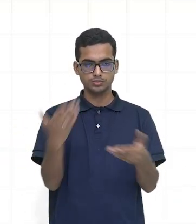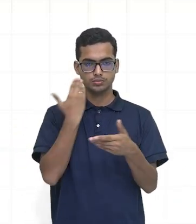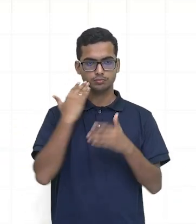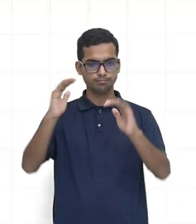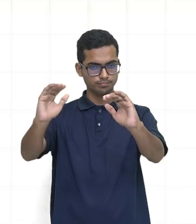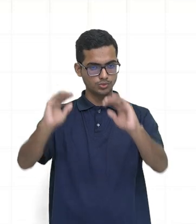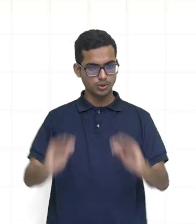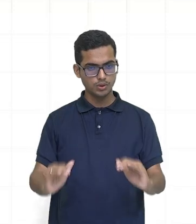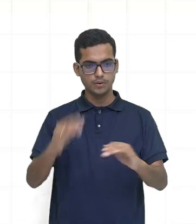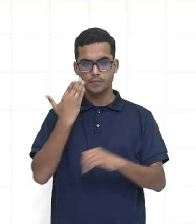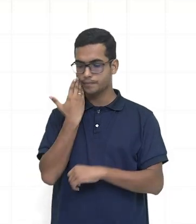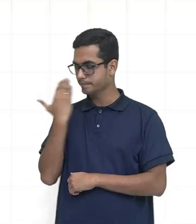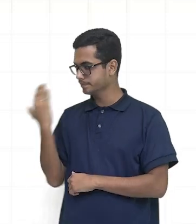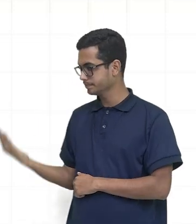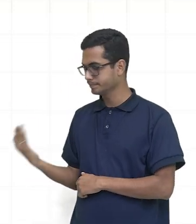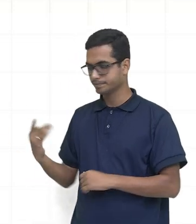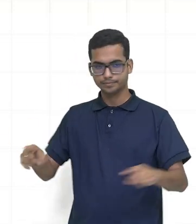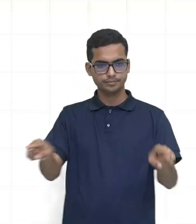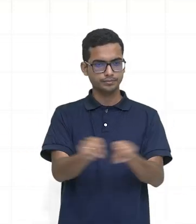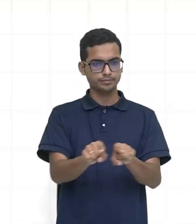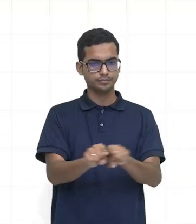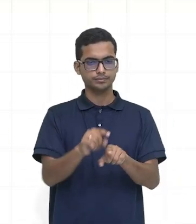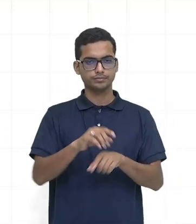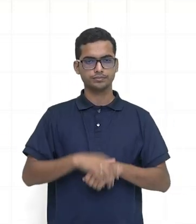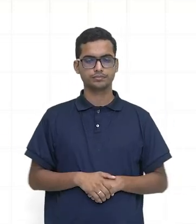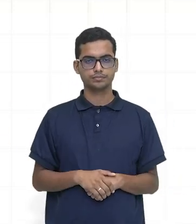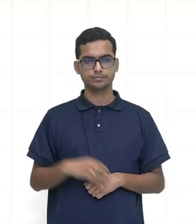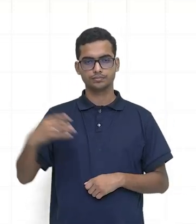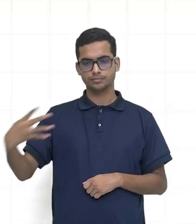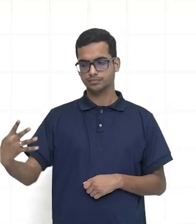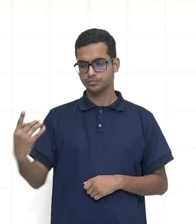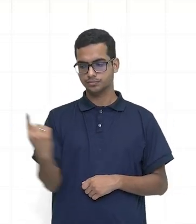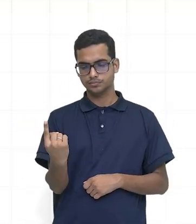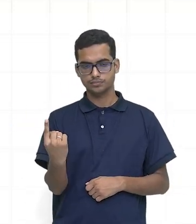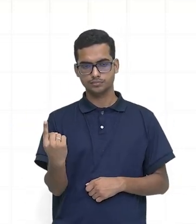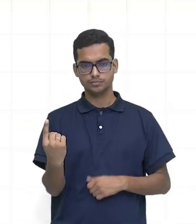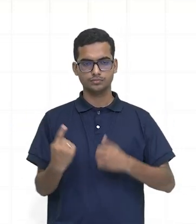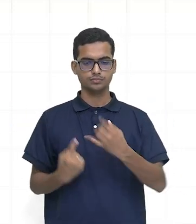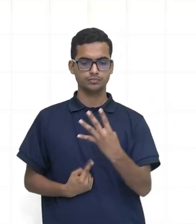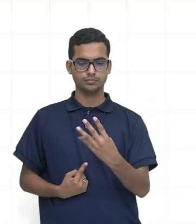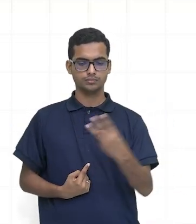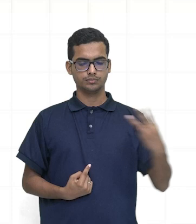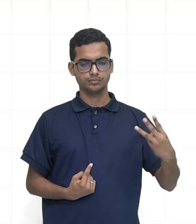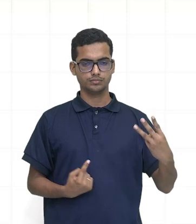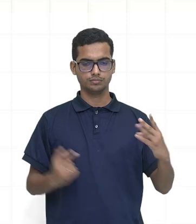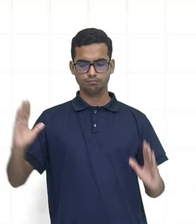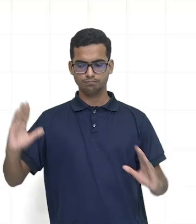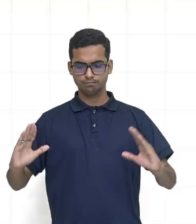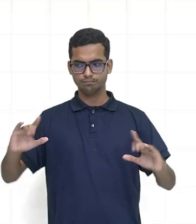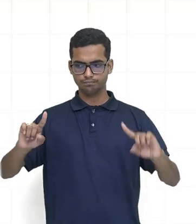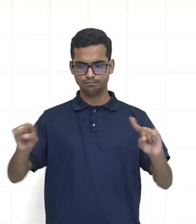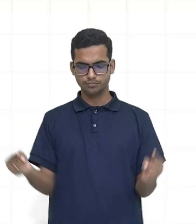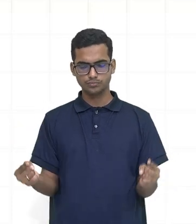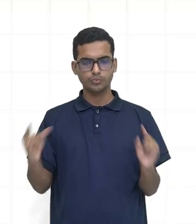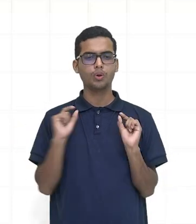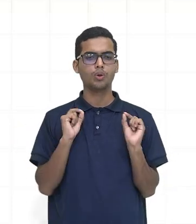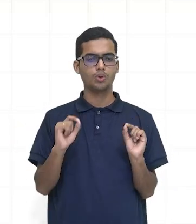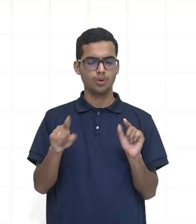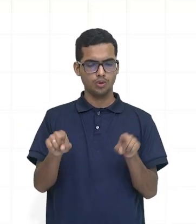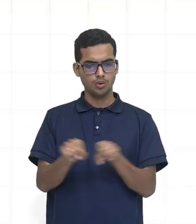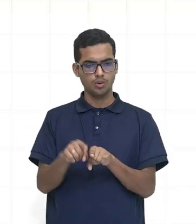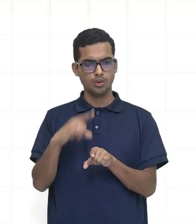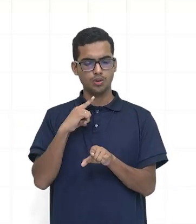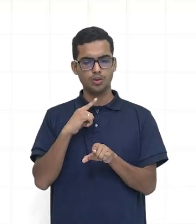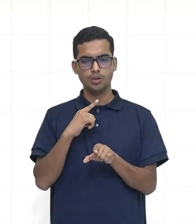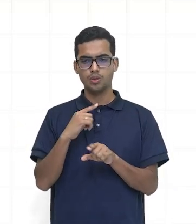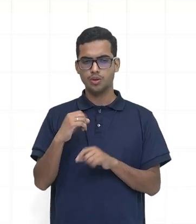ele já dá um salto maior também. Já vem para o 41 com o 43, que é o